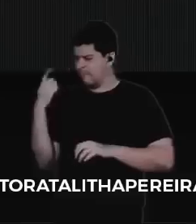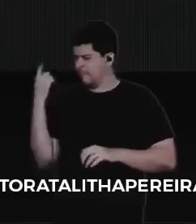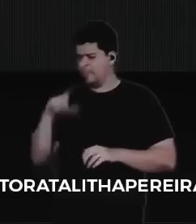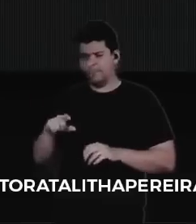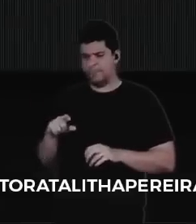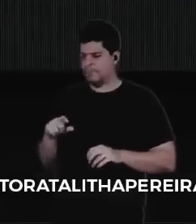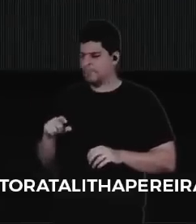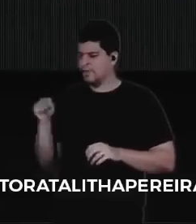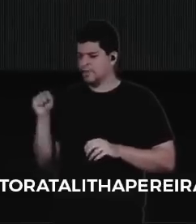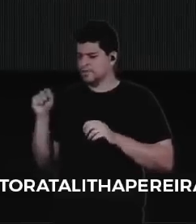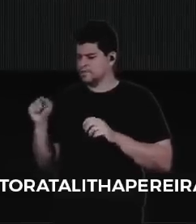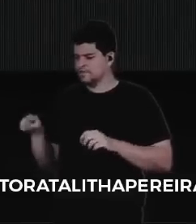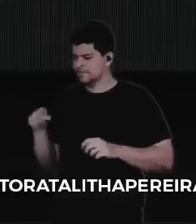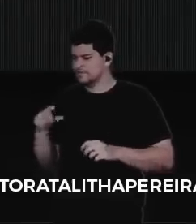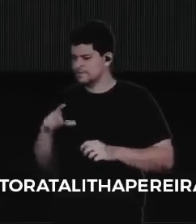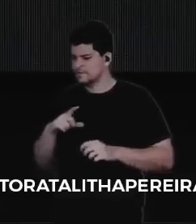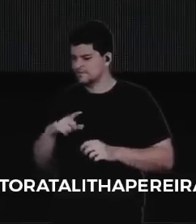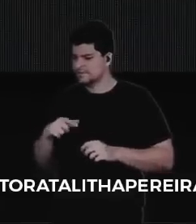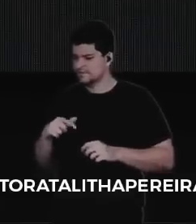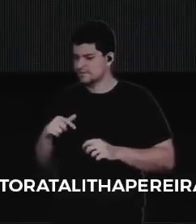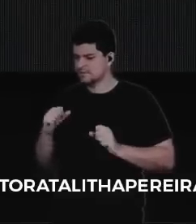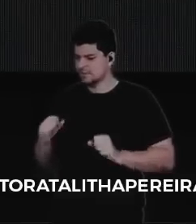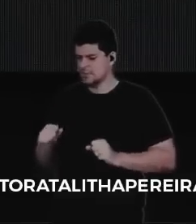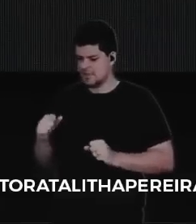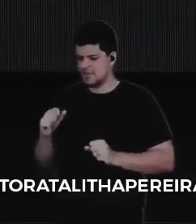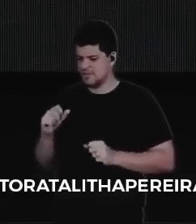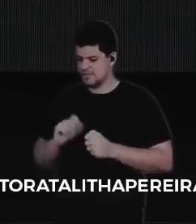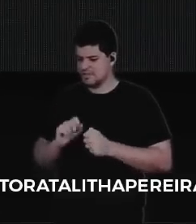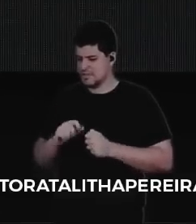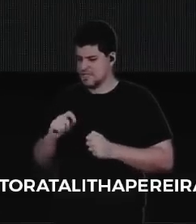existe espaço para você.